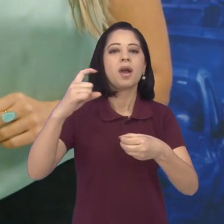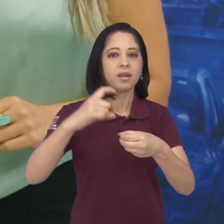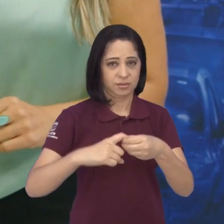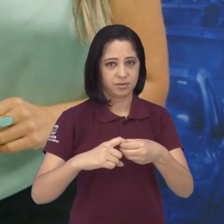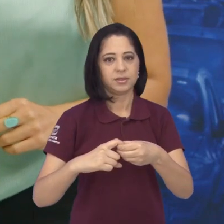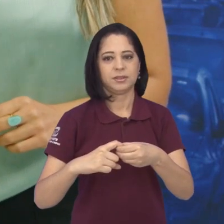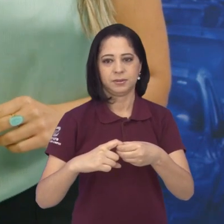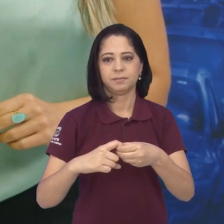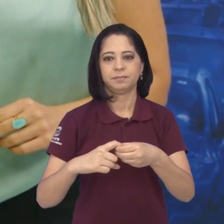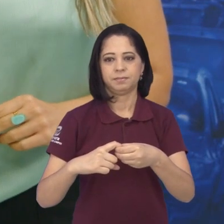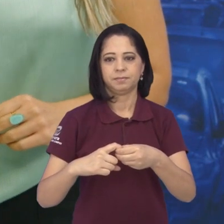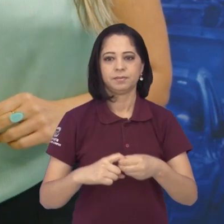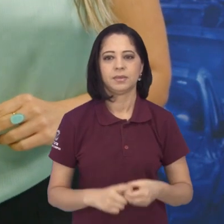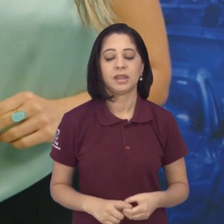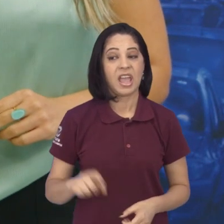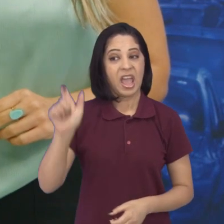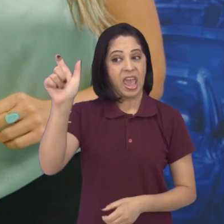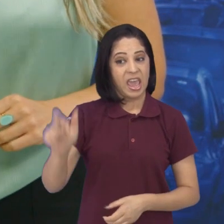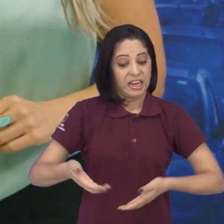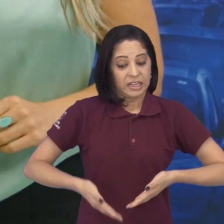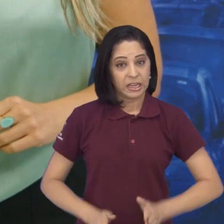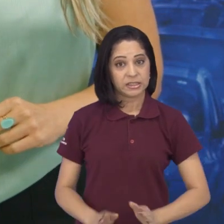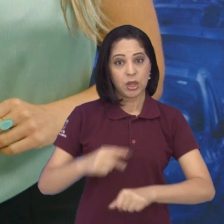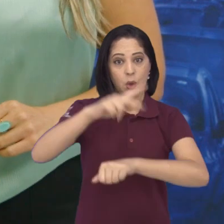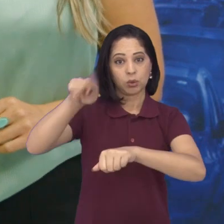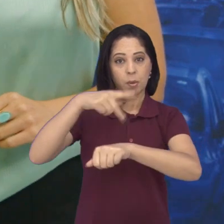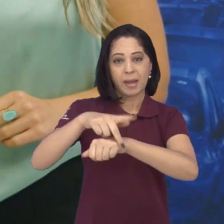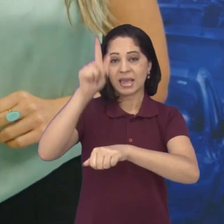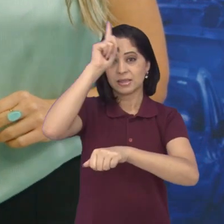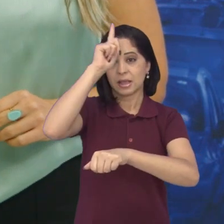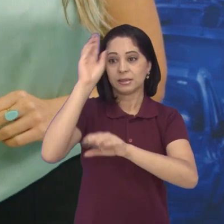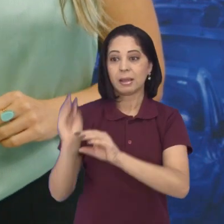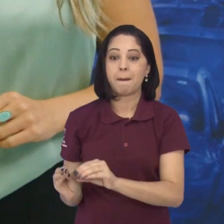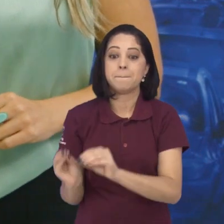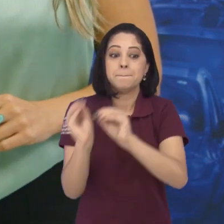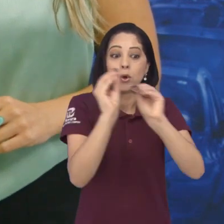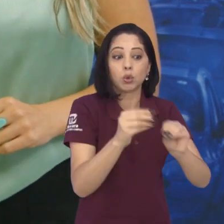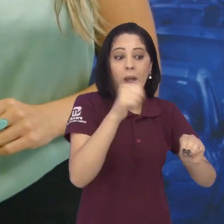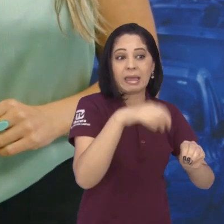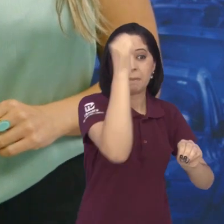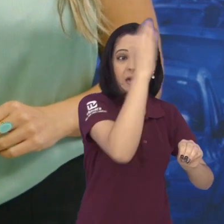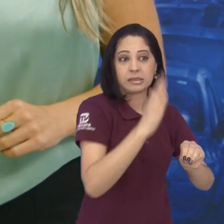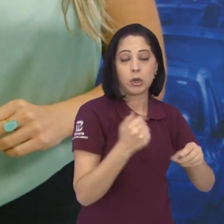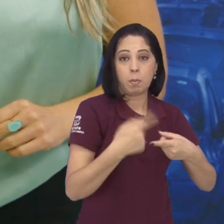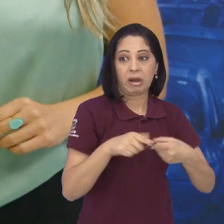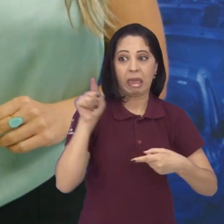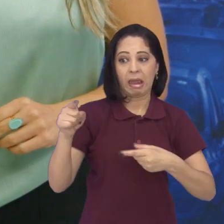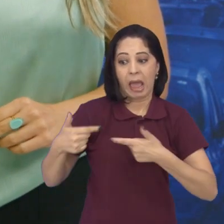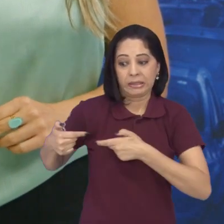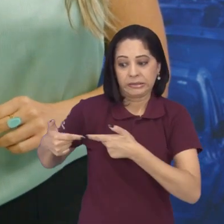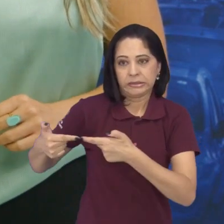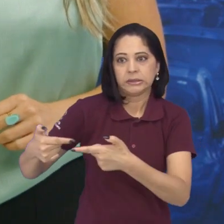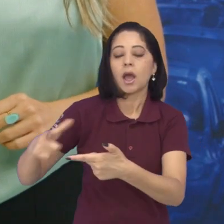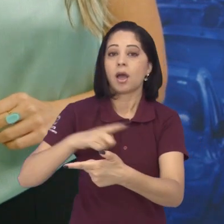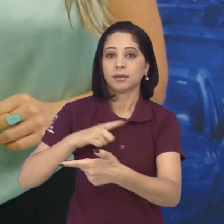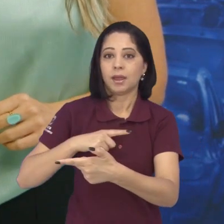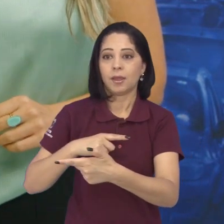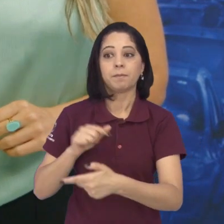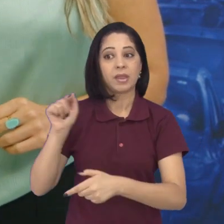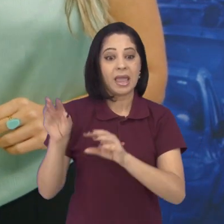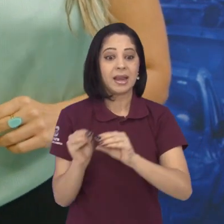Voltamos com o Ação Parlamentar. Imigrante alemão, ele veio para o Brasil para fugir da Primeira Guerra Mundial.